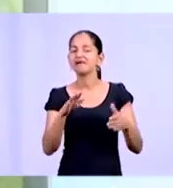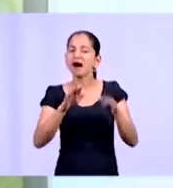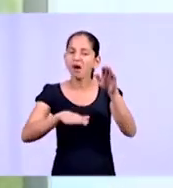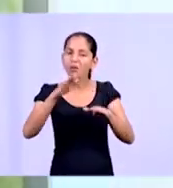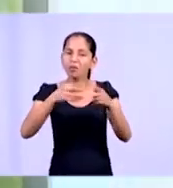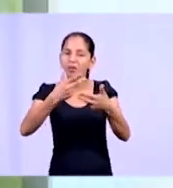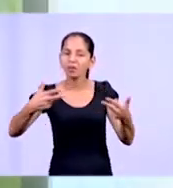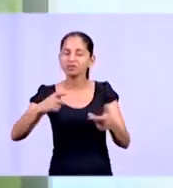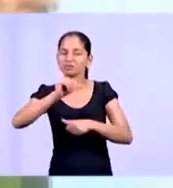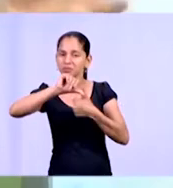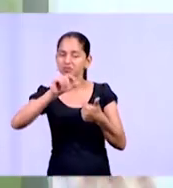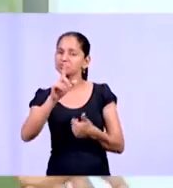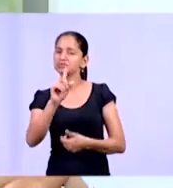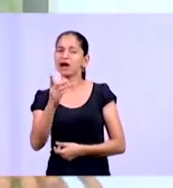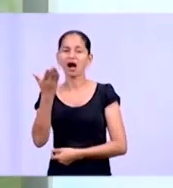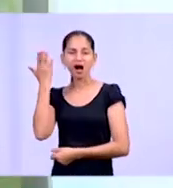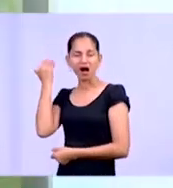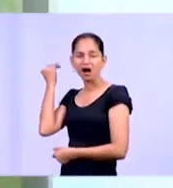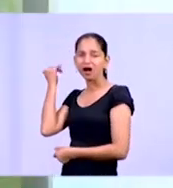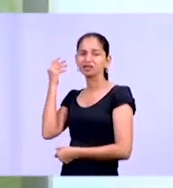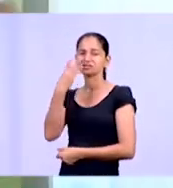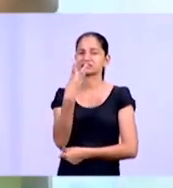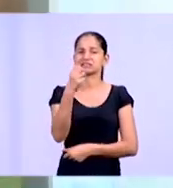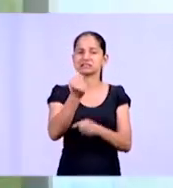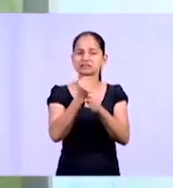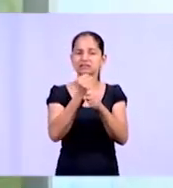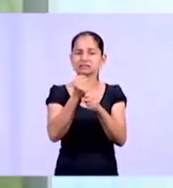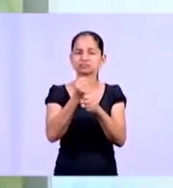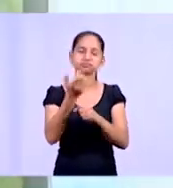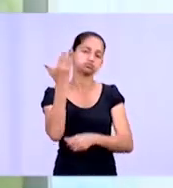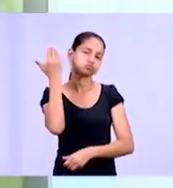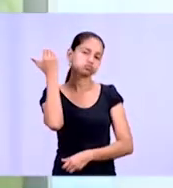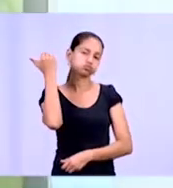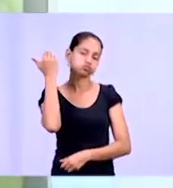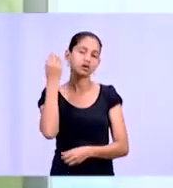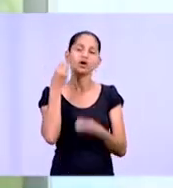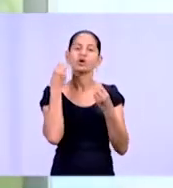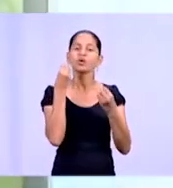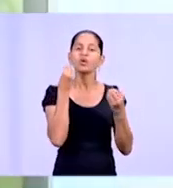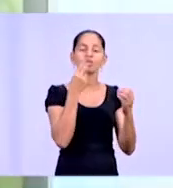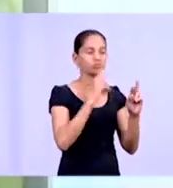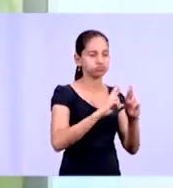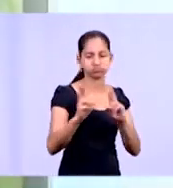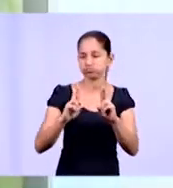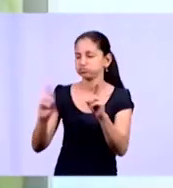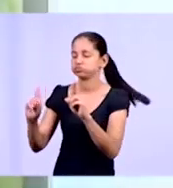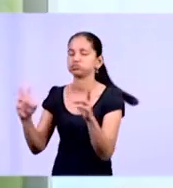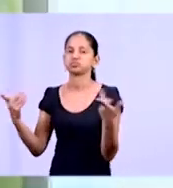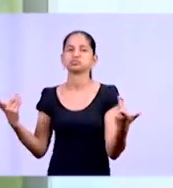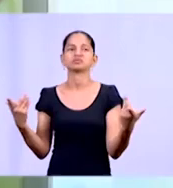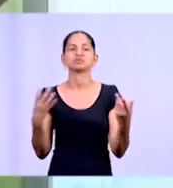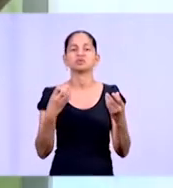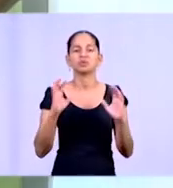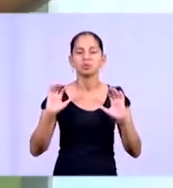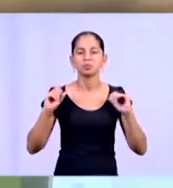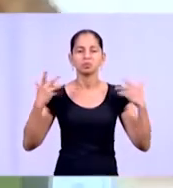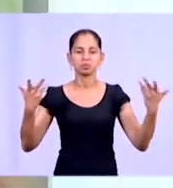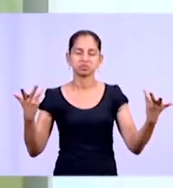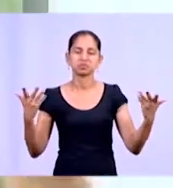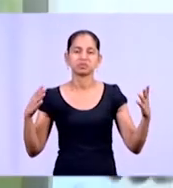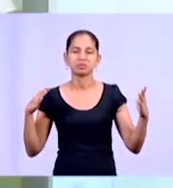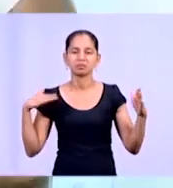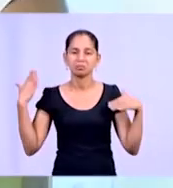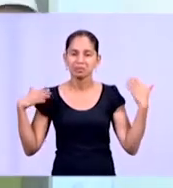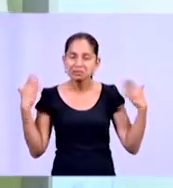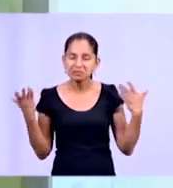nosso dia a dia hoje? Como é que era o dia a dia de uma pessoa de 30 anos atrás? Como é que a gente interage? Como é que a gente se comunica? Como é que a gente se diverte? Como é que as pessoas de 30